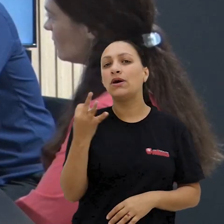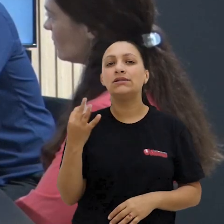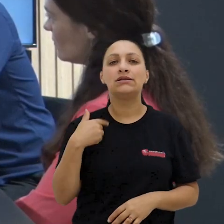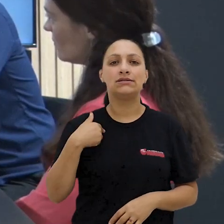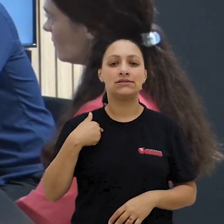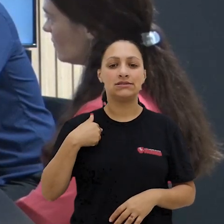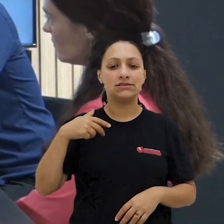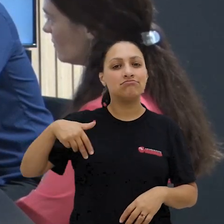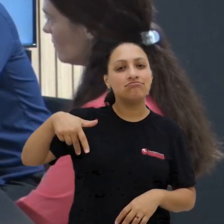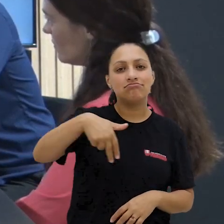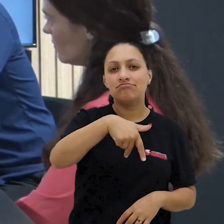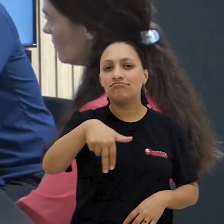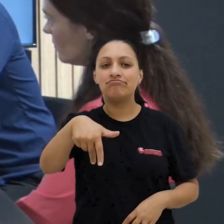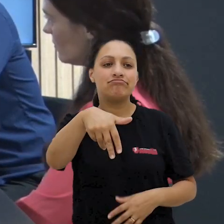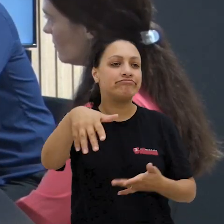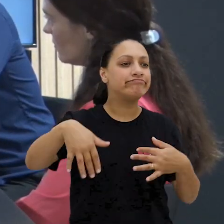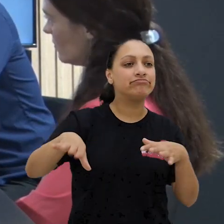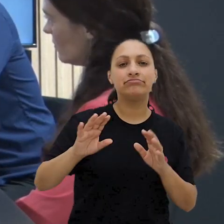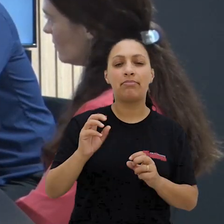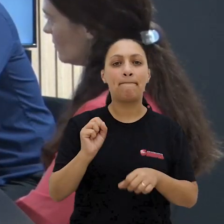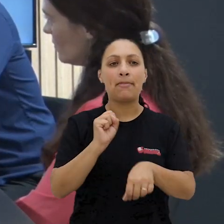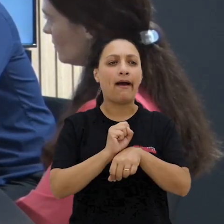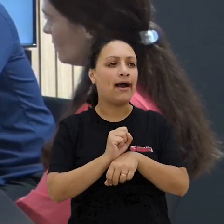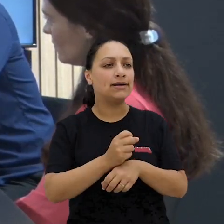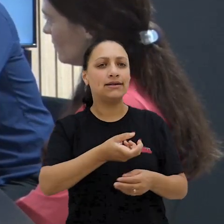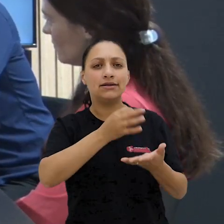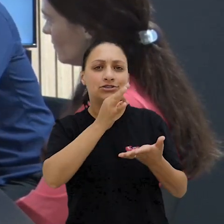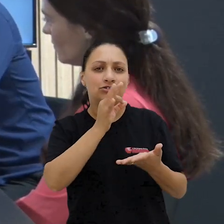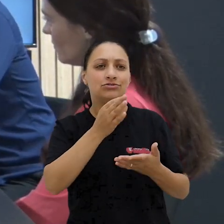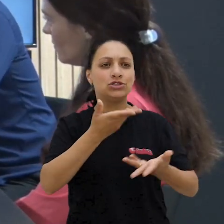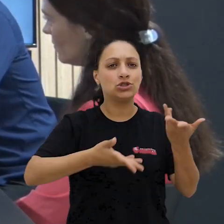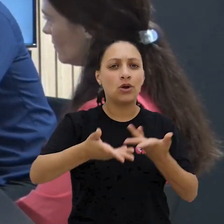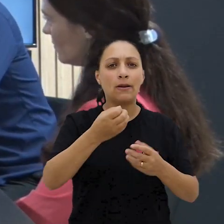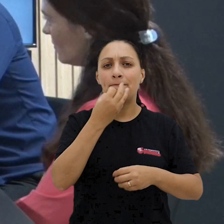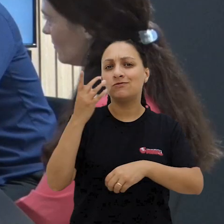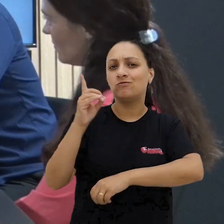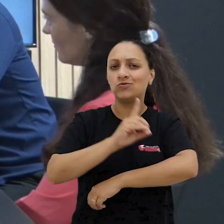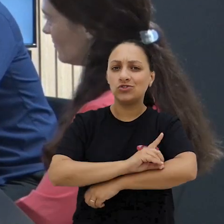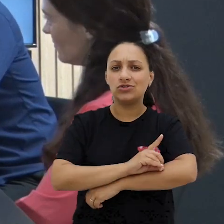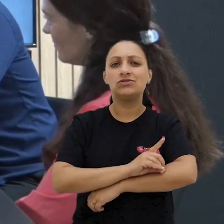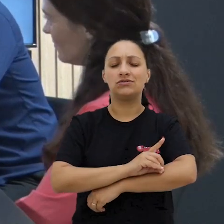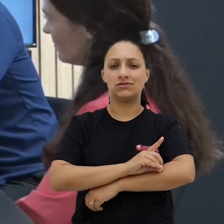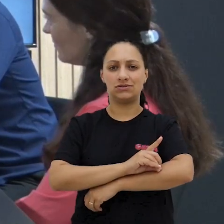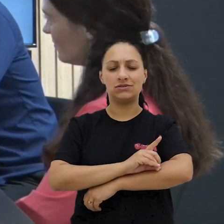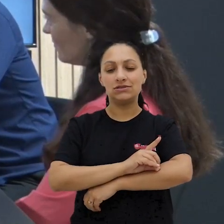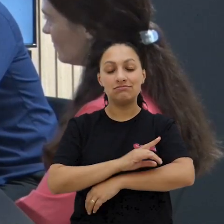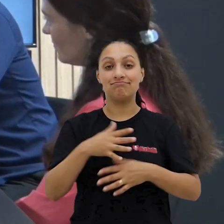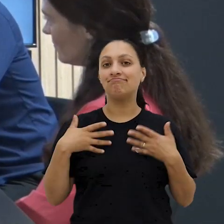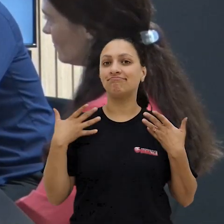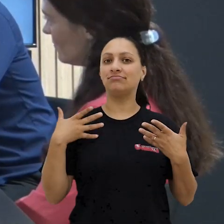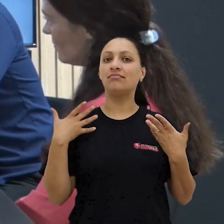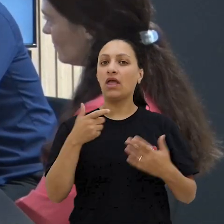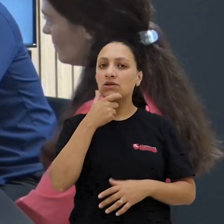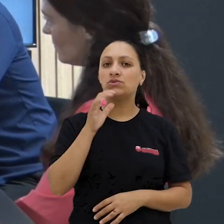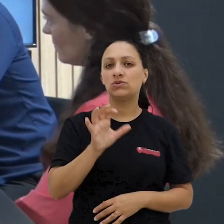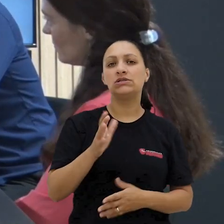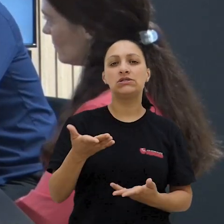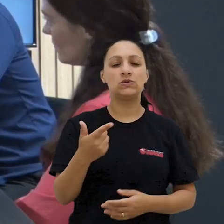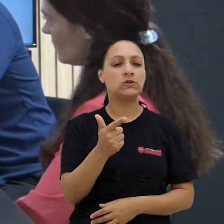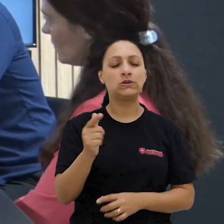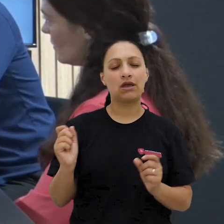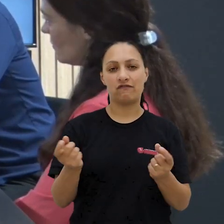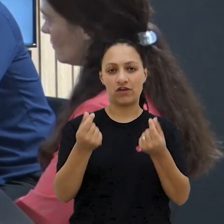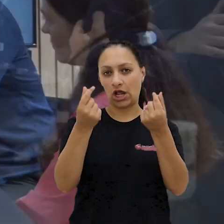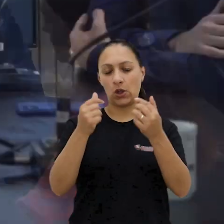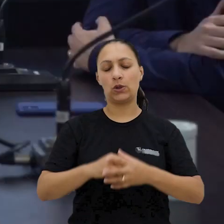tá aqui rodando, mas dá aquela troca, aquela relaxada, aquele bom dia que tipo, é massa, sabe? Isso acho que não tem preço